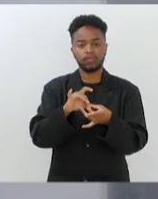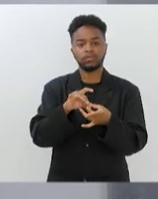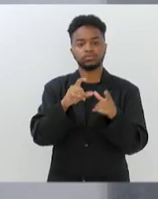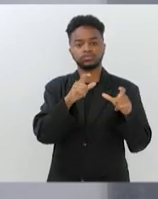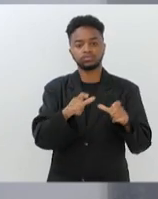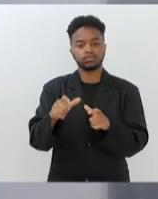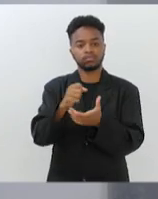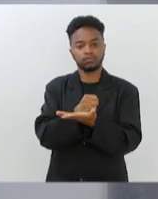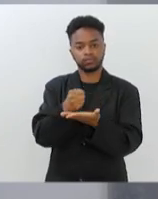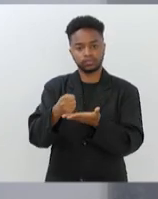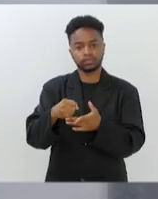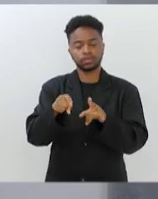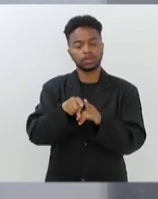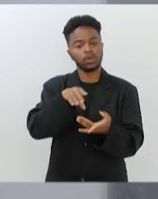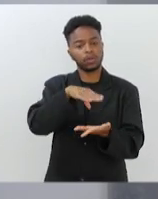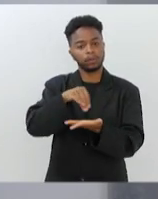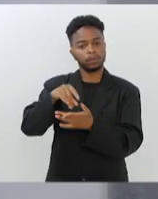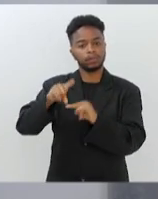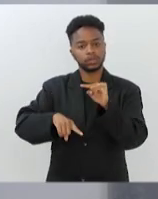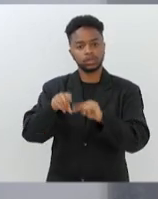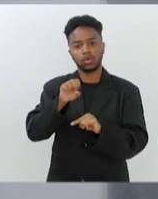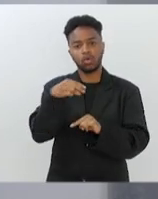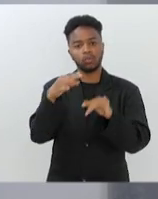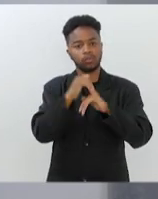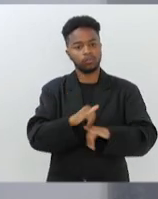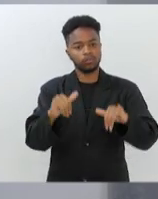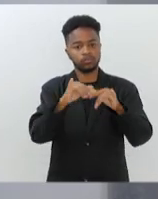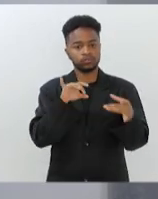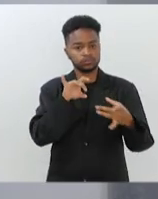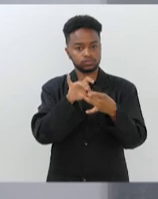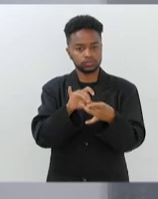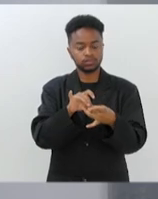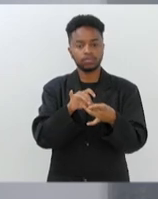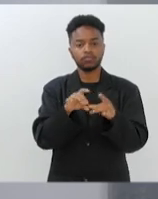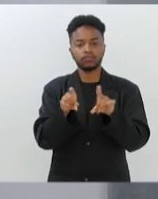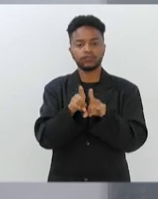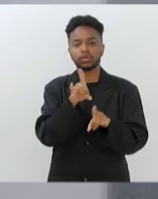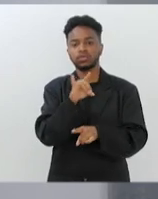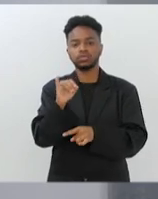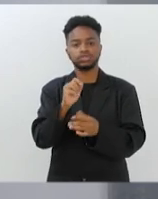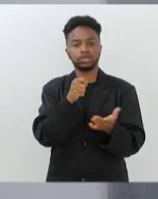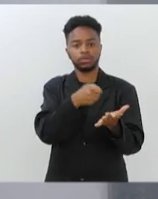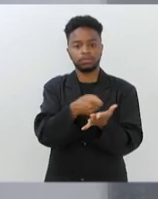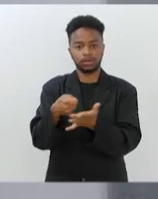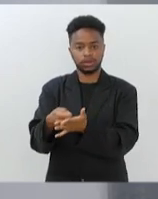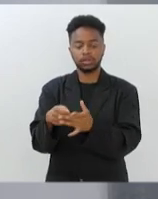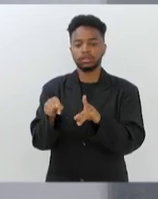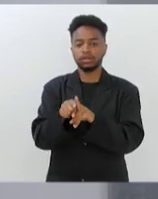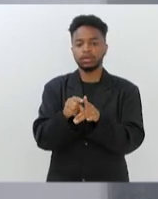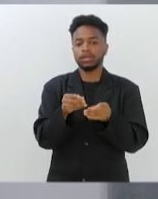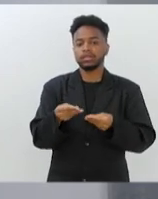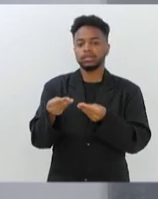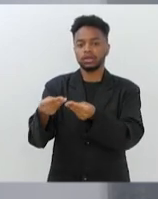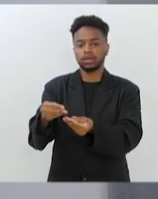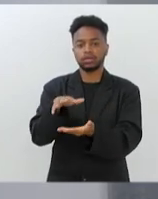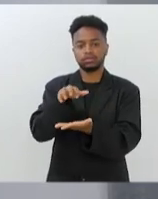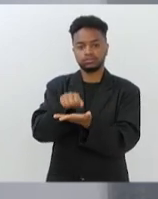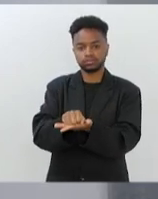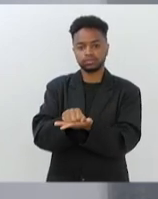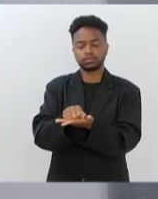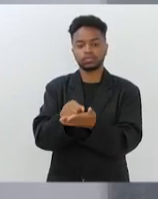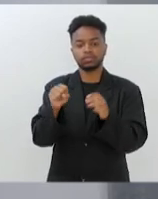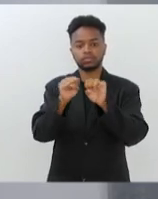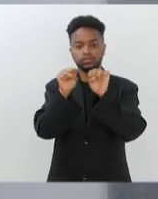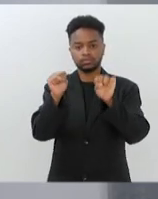cópias das matérias ou campanhas vinculadas valores e datas de desembolso encaminhar também os registros do